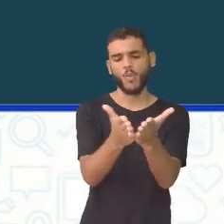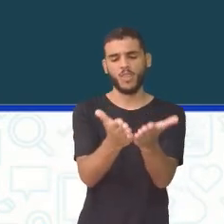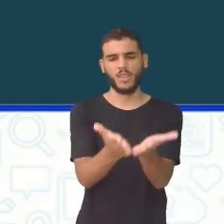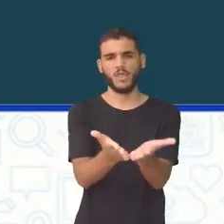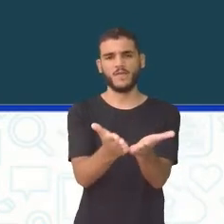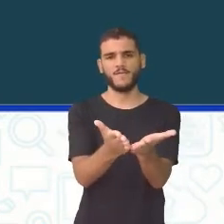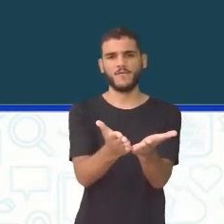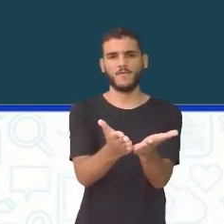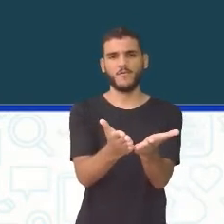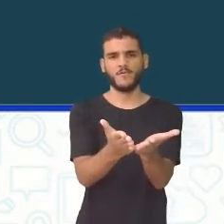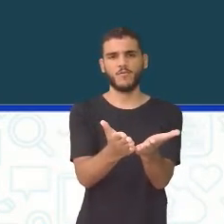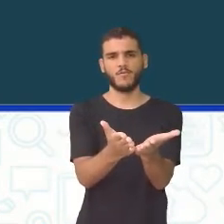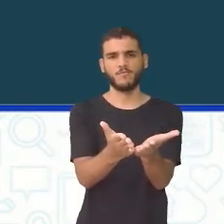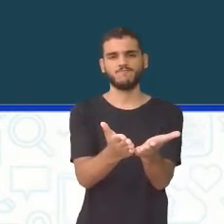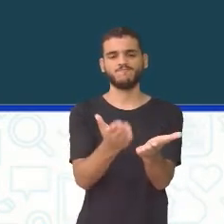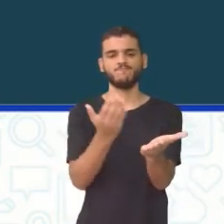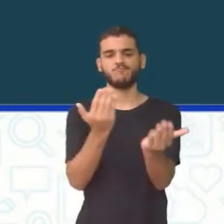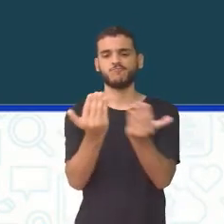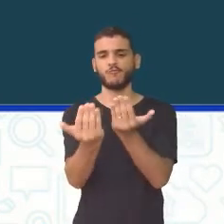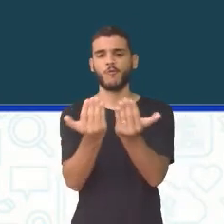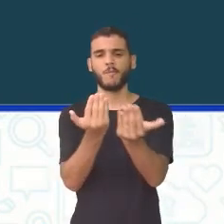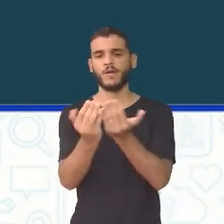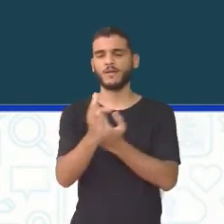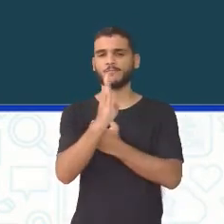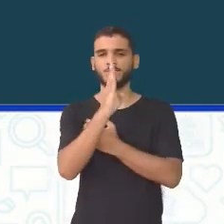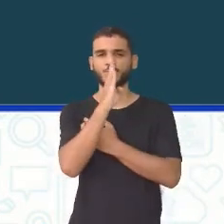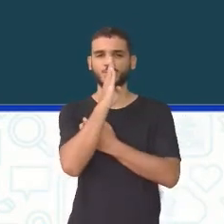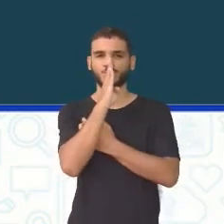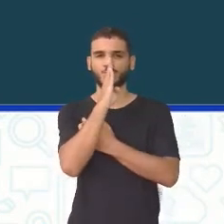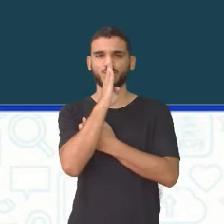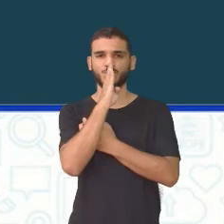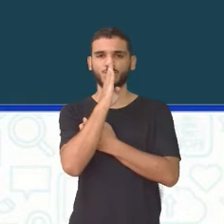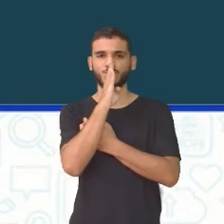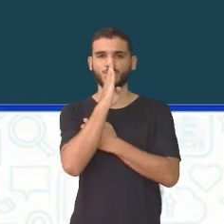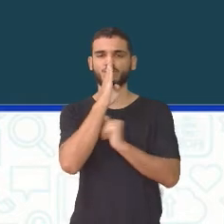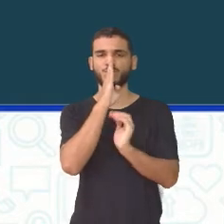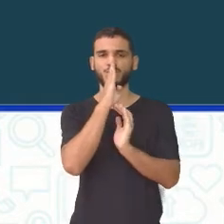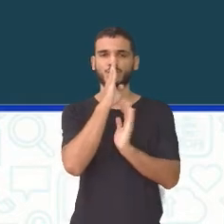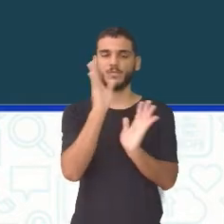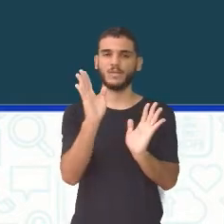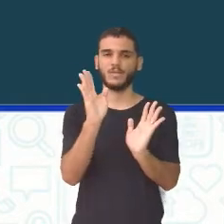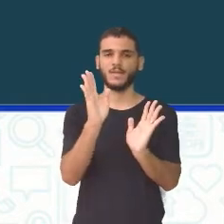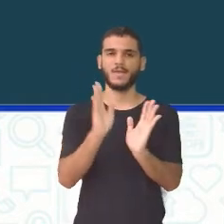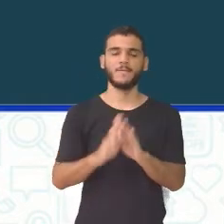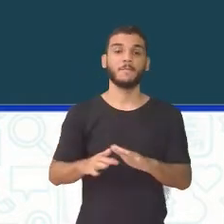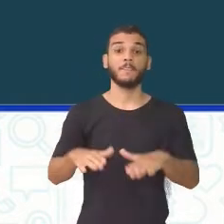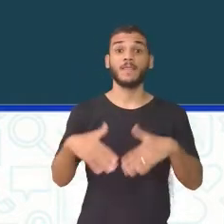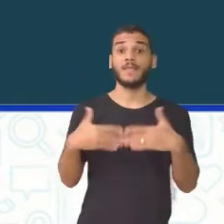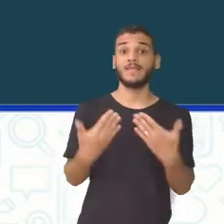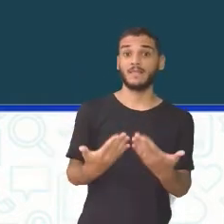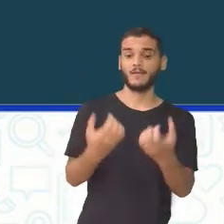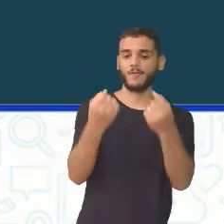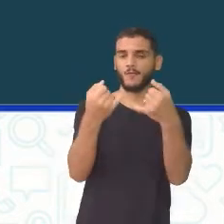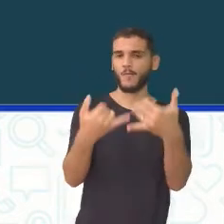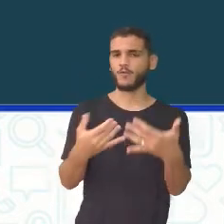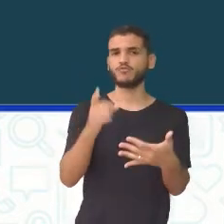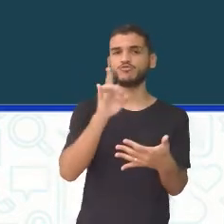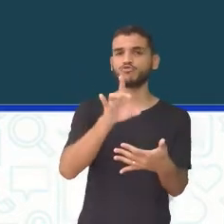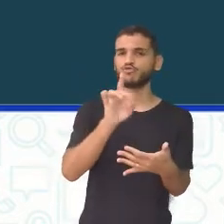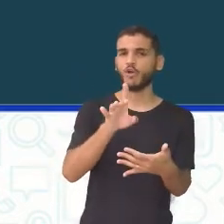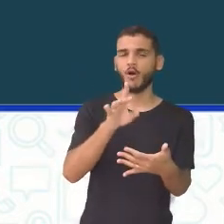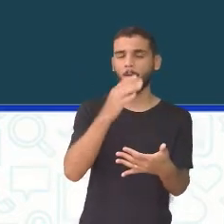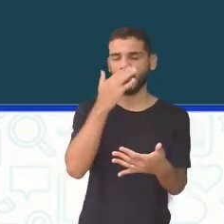palavra parece, não é? Parecer não é, não é? Não é uma afirmação, parece mudo.